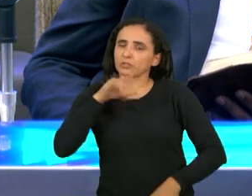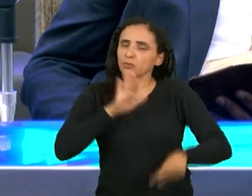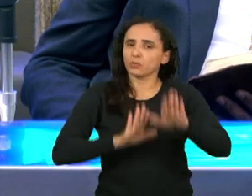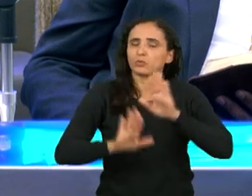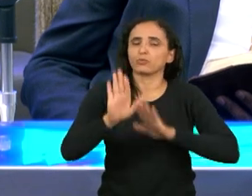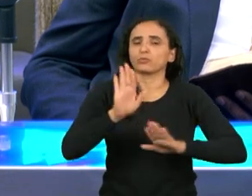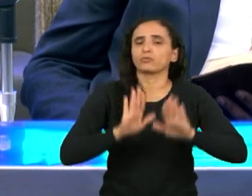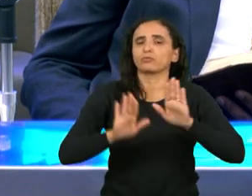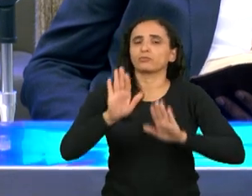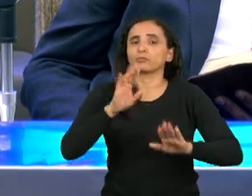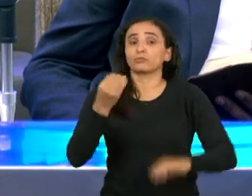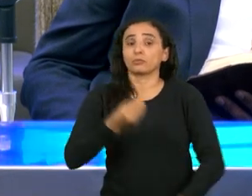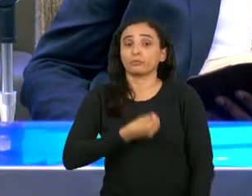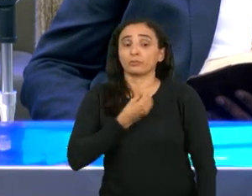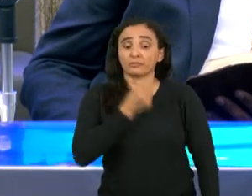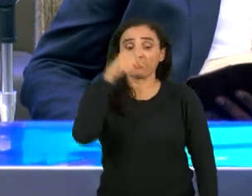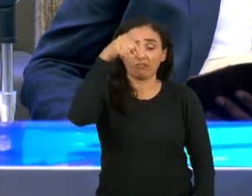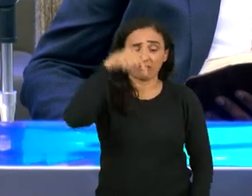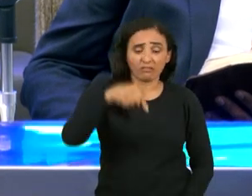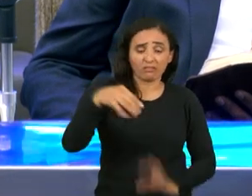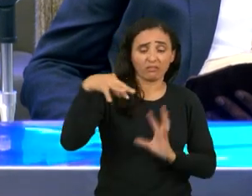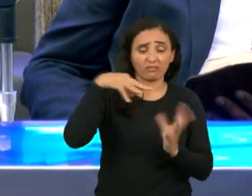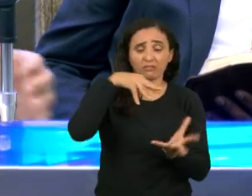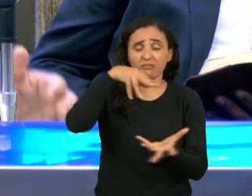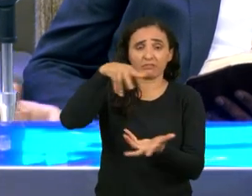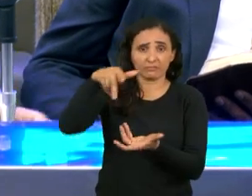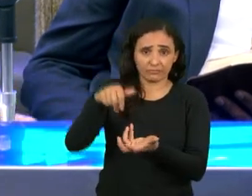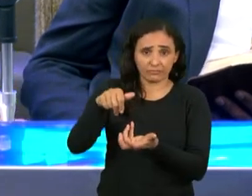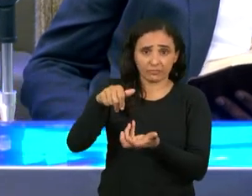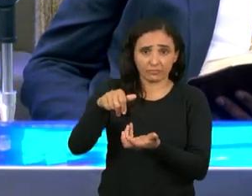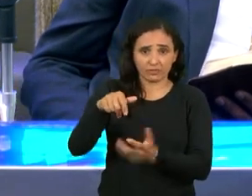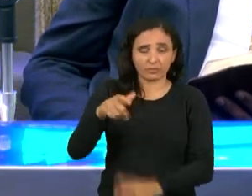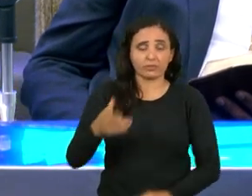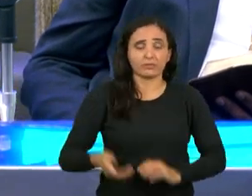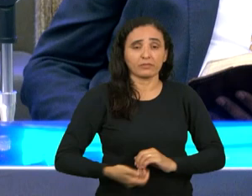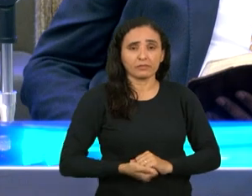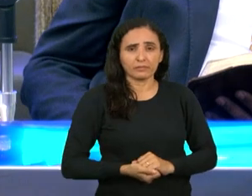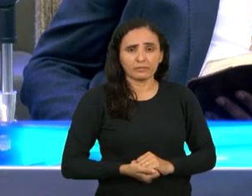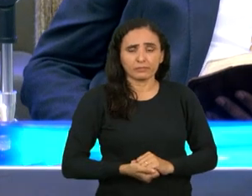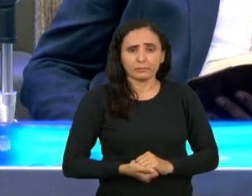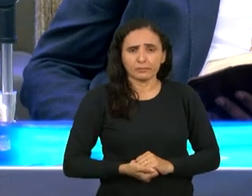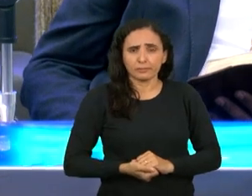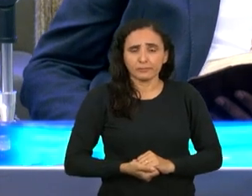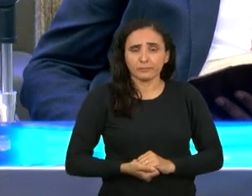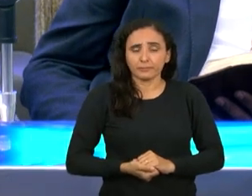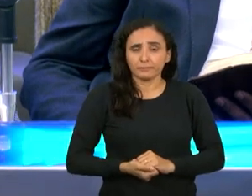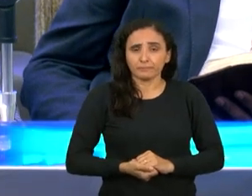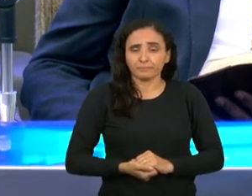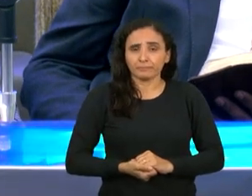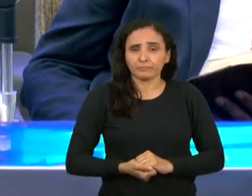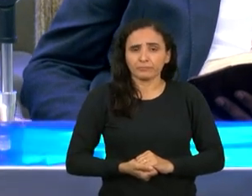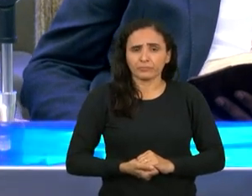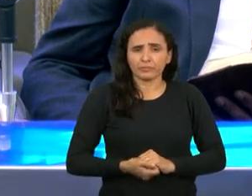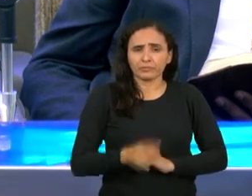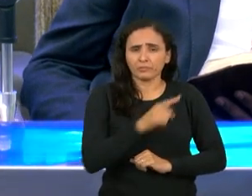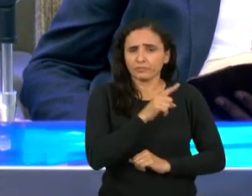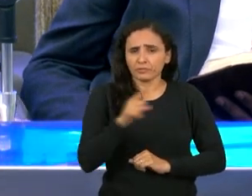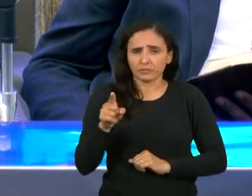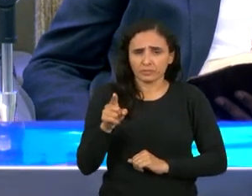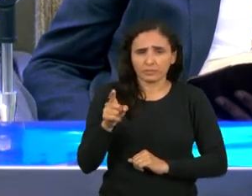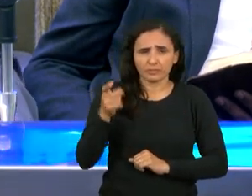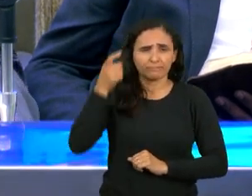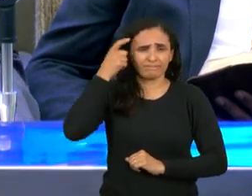e inimigo de Deus não é difícil de distinguir